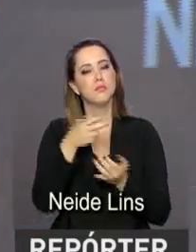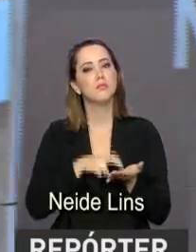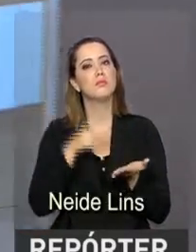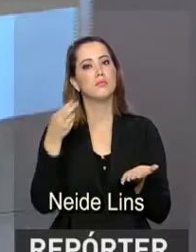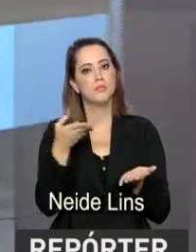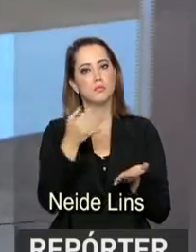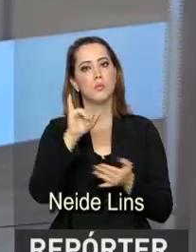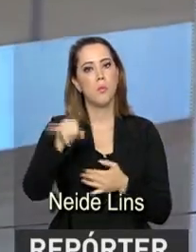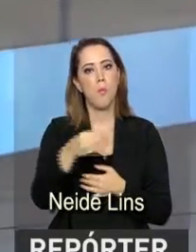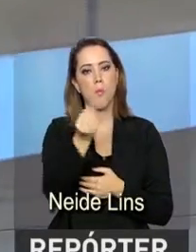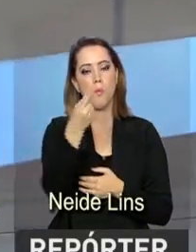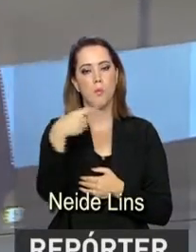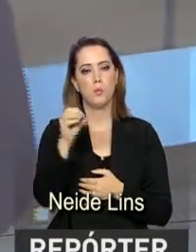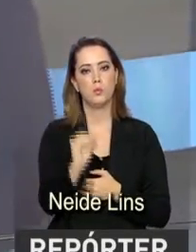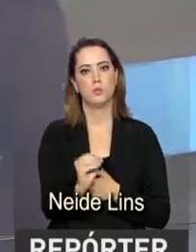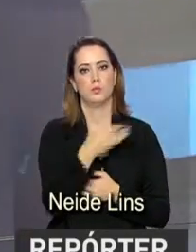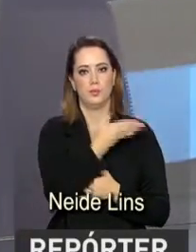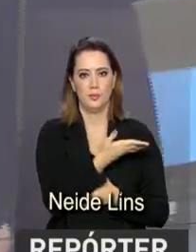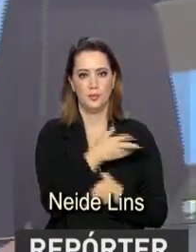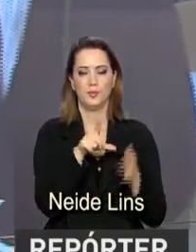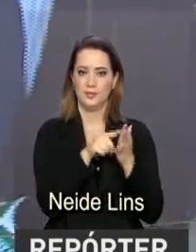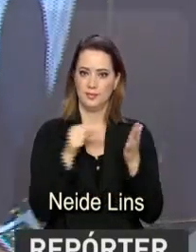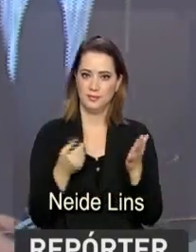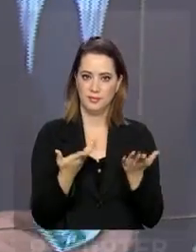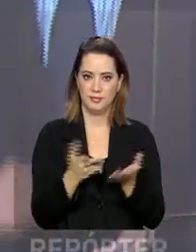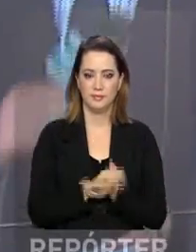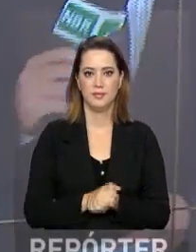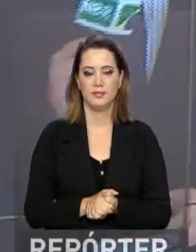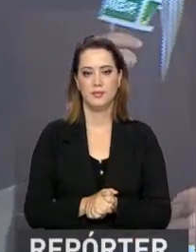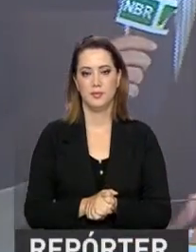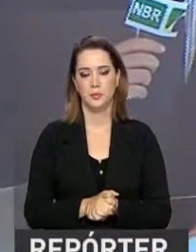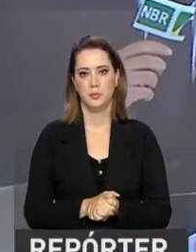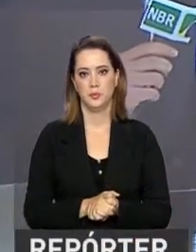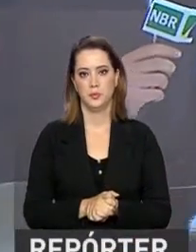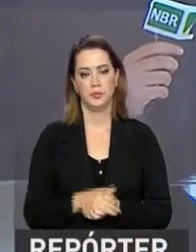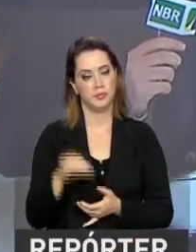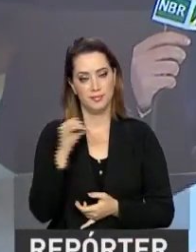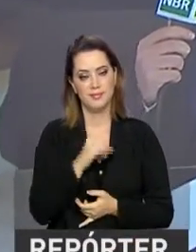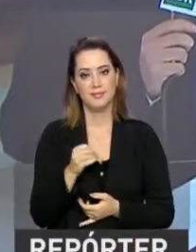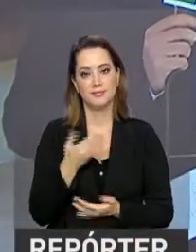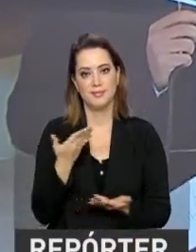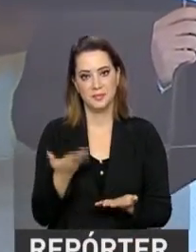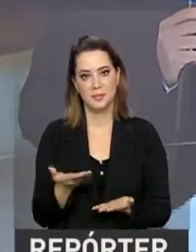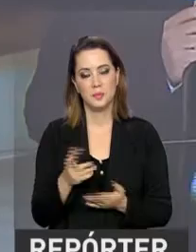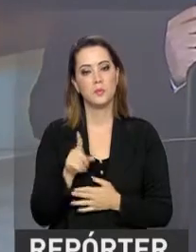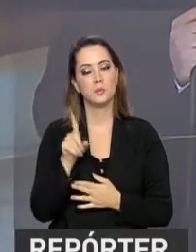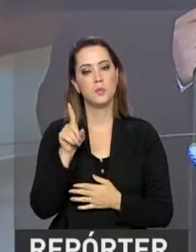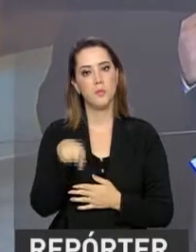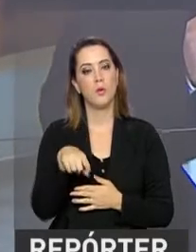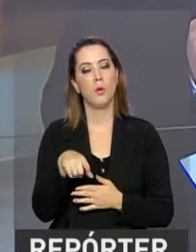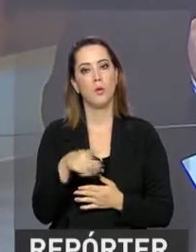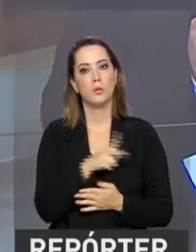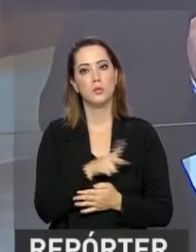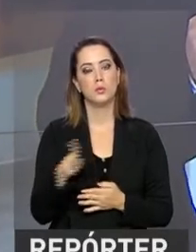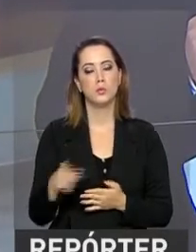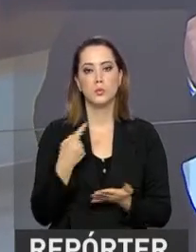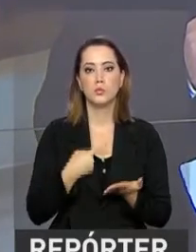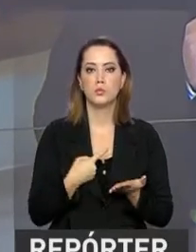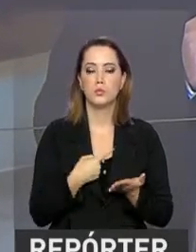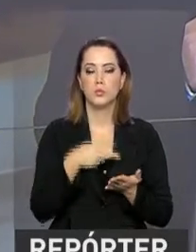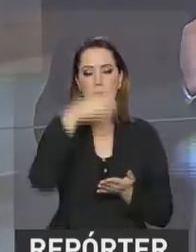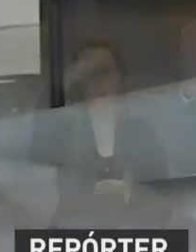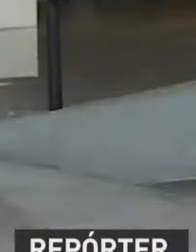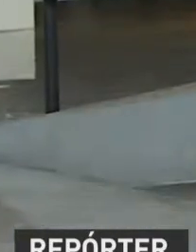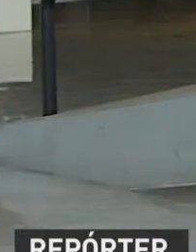joão pedro neto que está no palácio do planalto o joão pedro foi danielle olha o seguinte o presidente da república em exercício michel